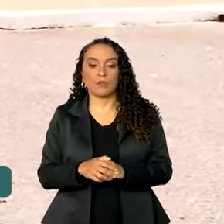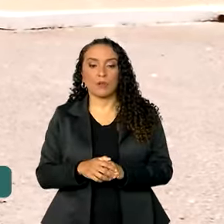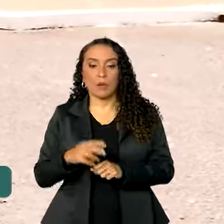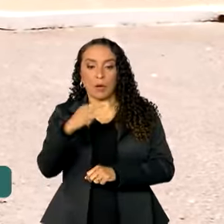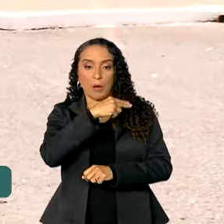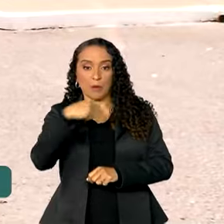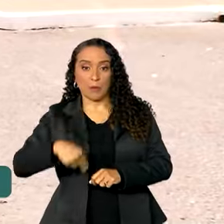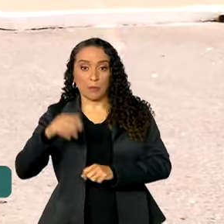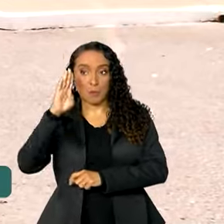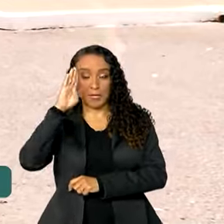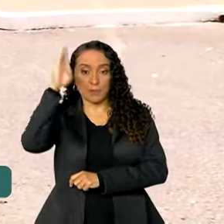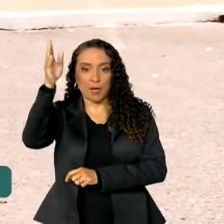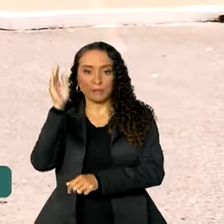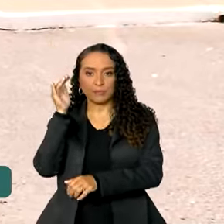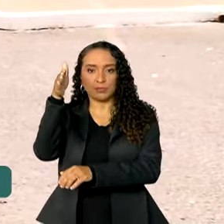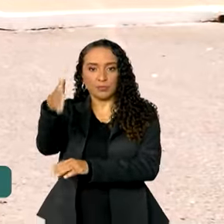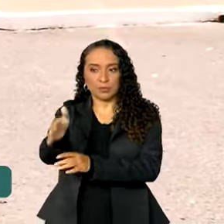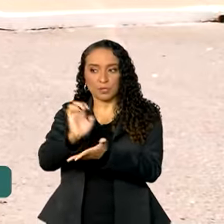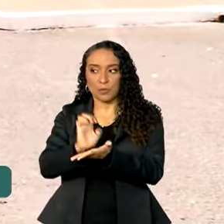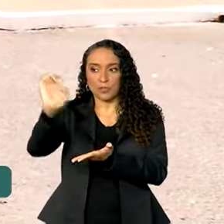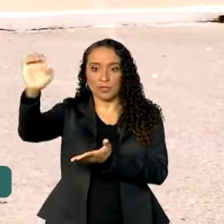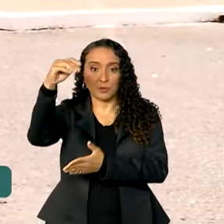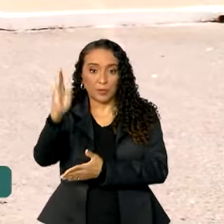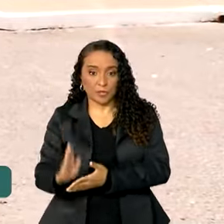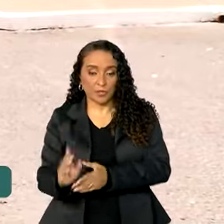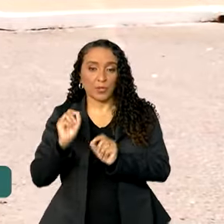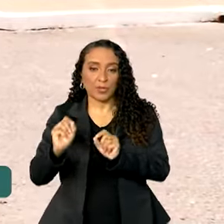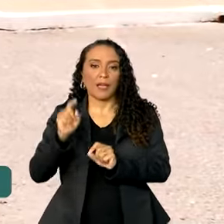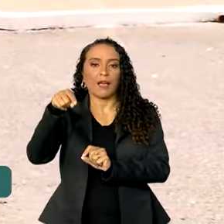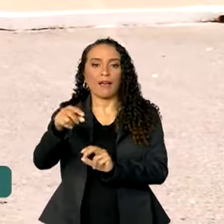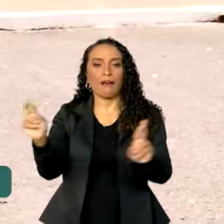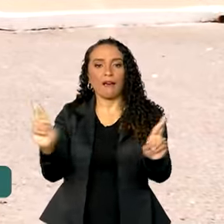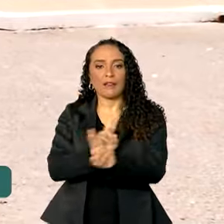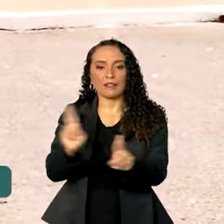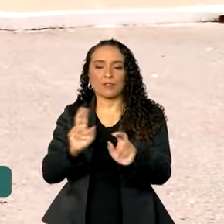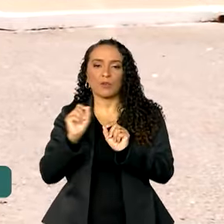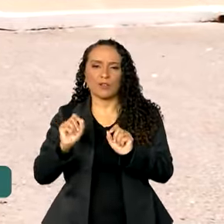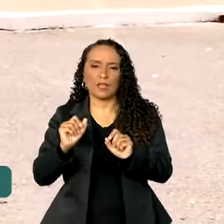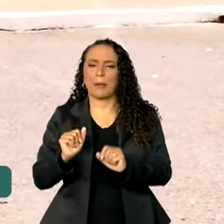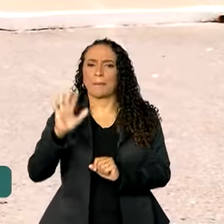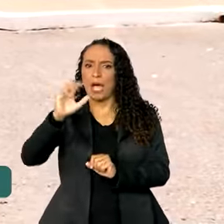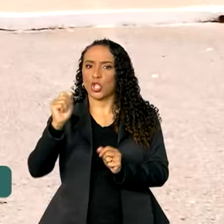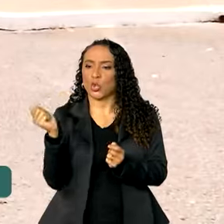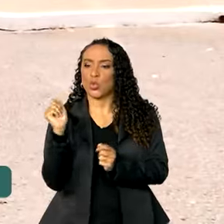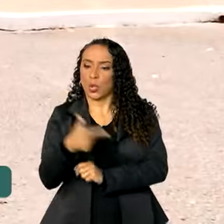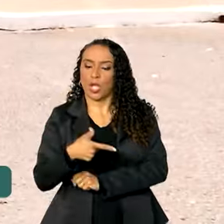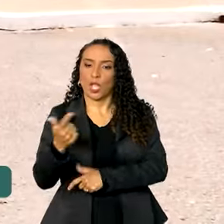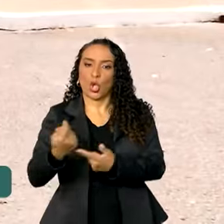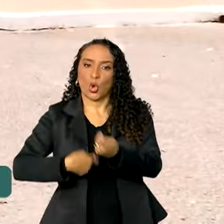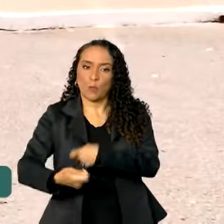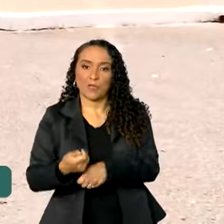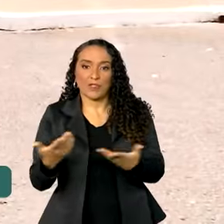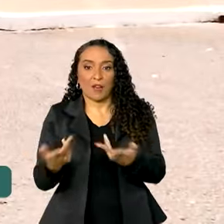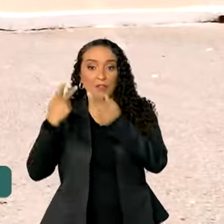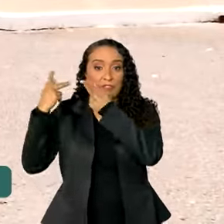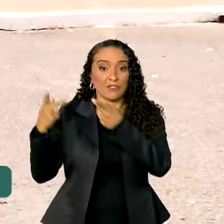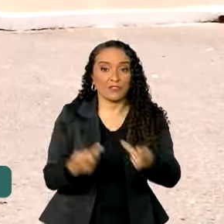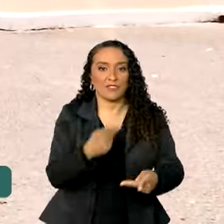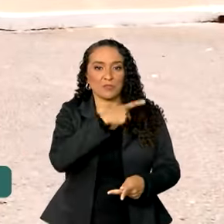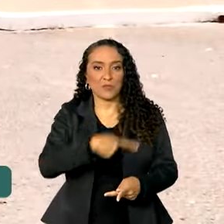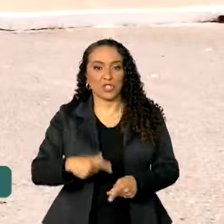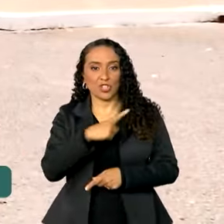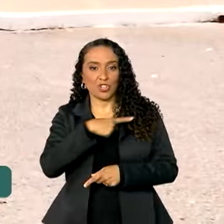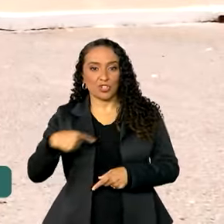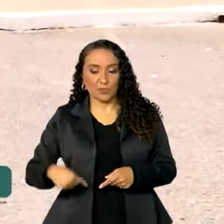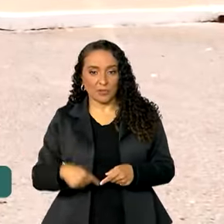o principal destino das exportações brasileiras, essa relação vai muito além do comércio. Agora, com a visita do presidente